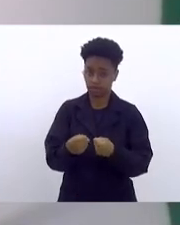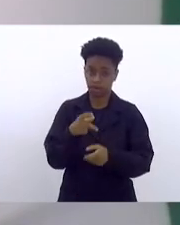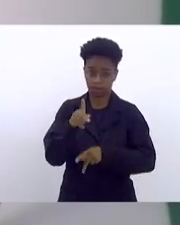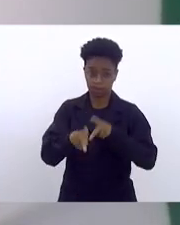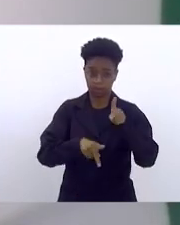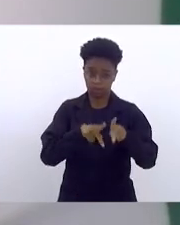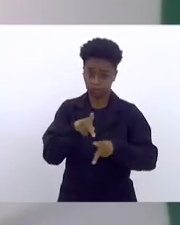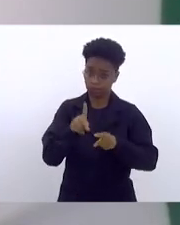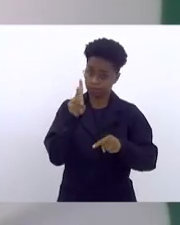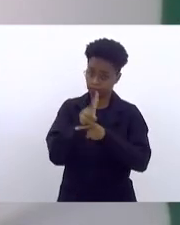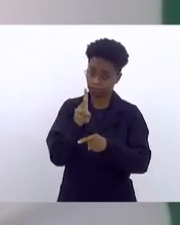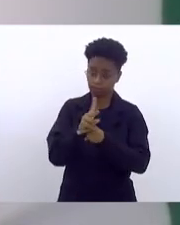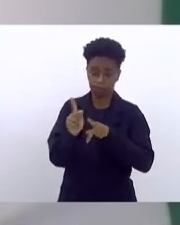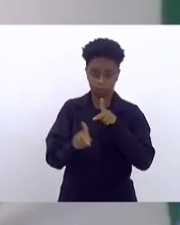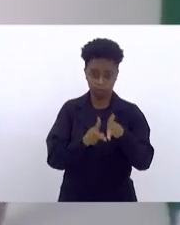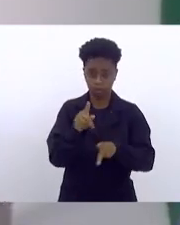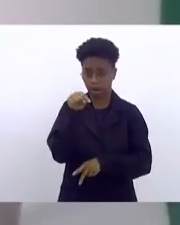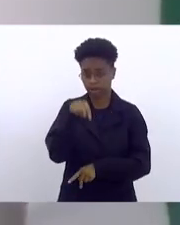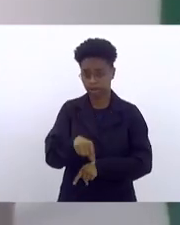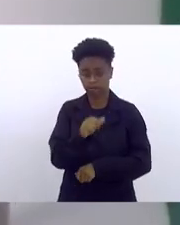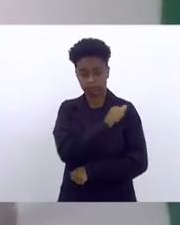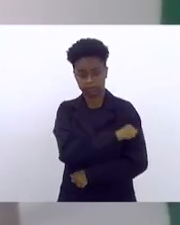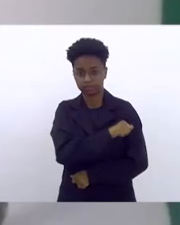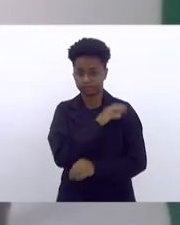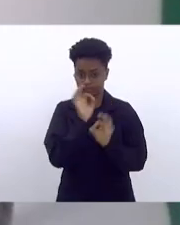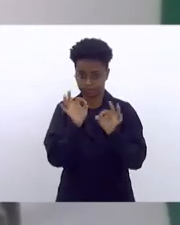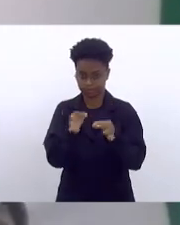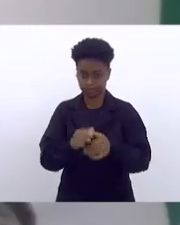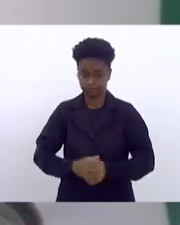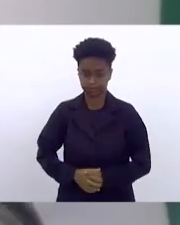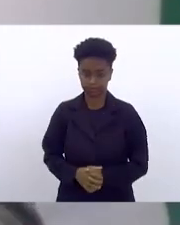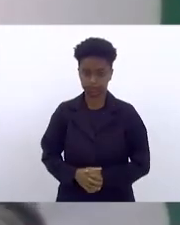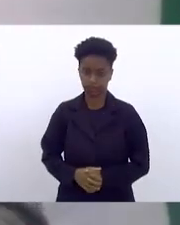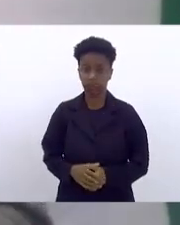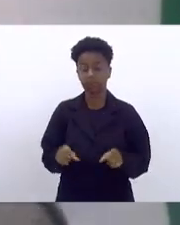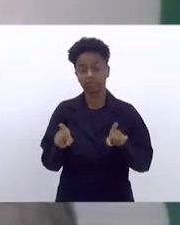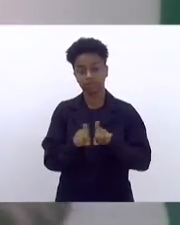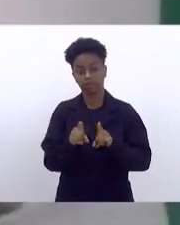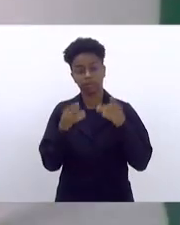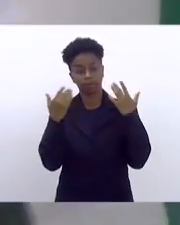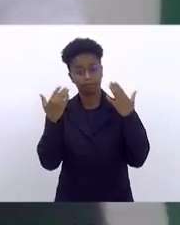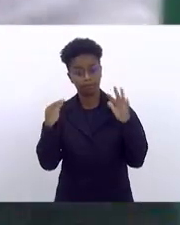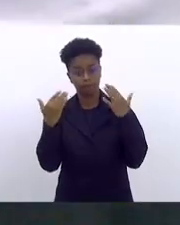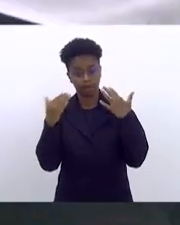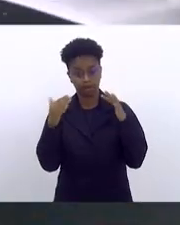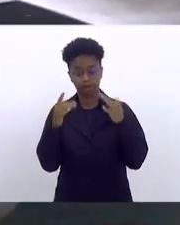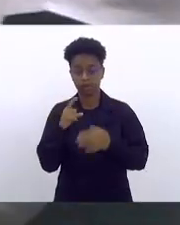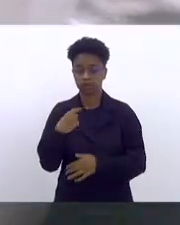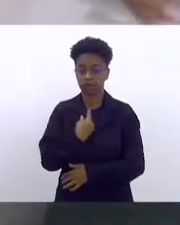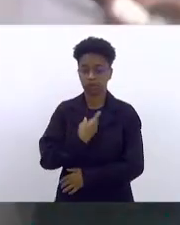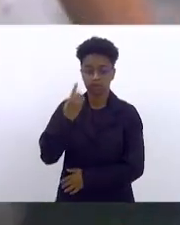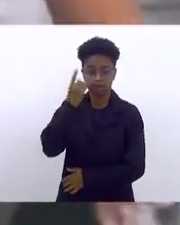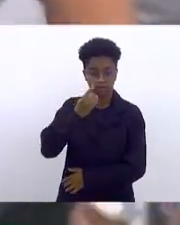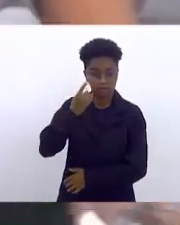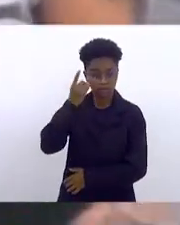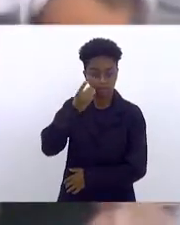população do nosso estado do Rio de Janeiro e quero também parabenizar aqui o nosso deputado